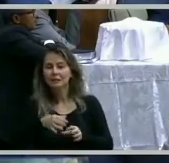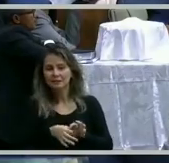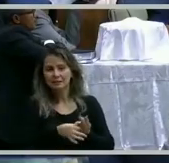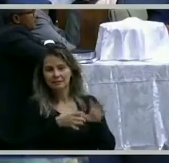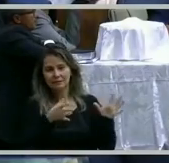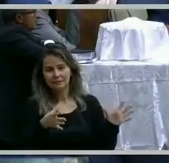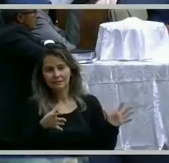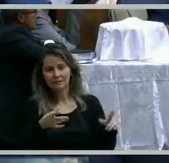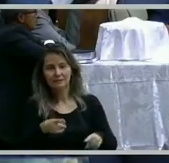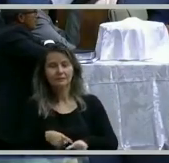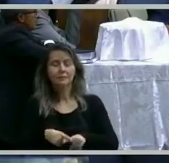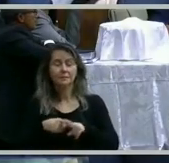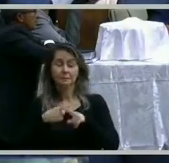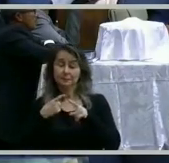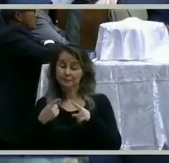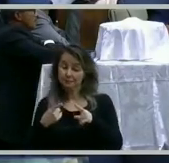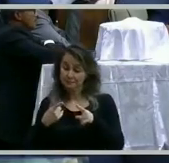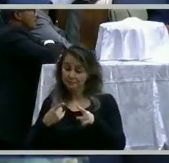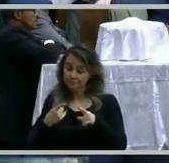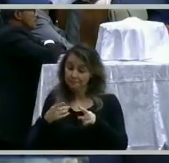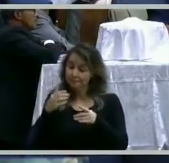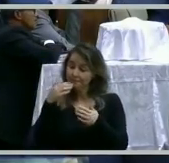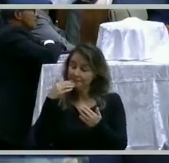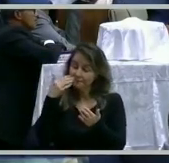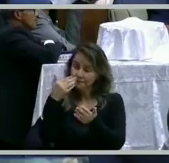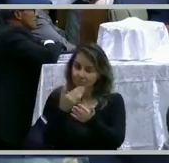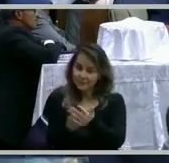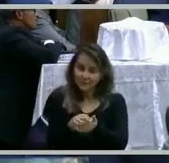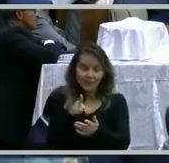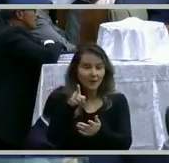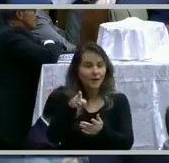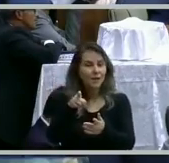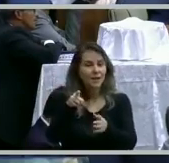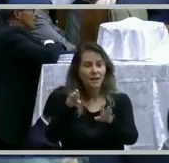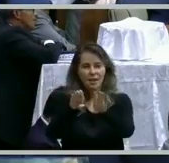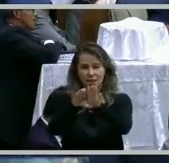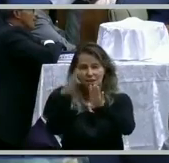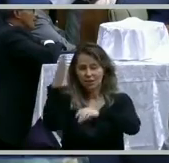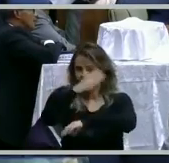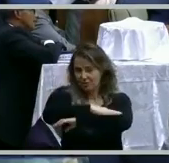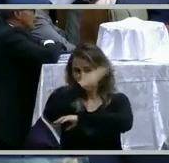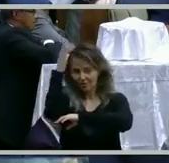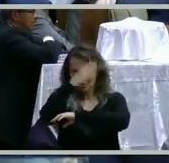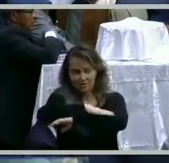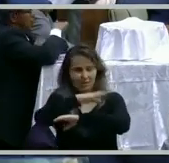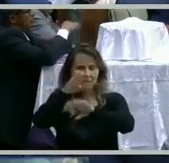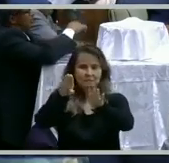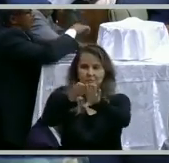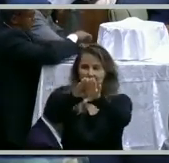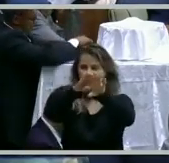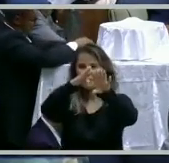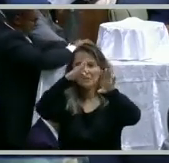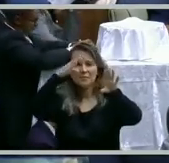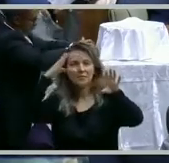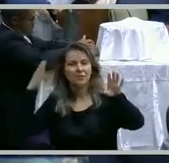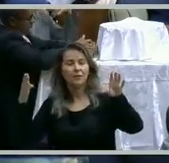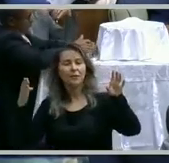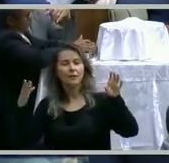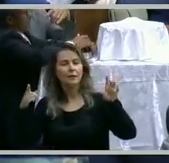Mas vai chegar o dia em que você vai abrir a janela, oh glória, e você vai